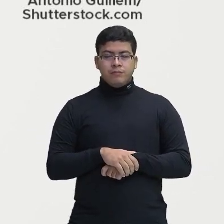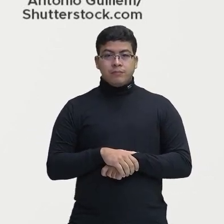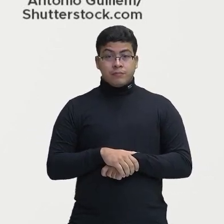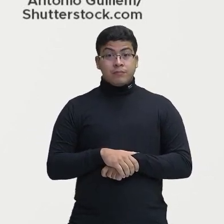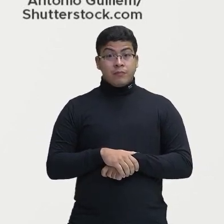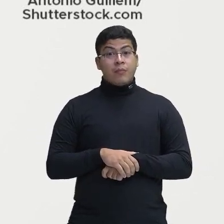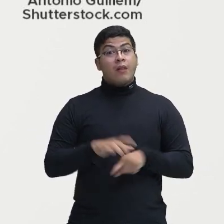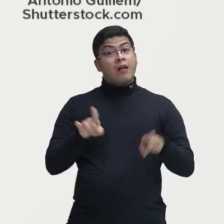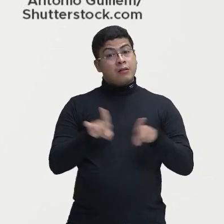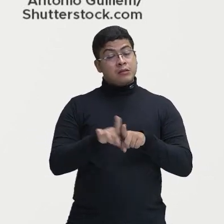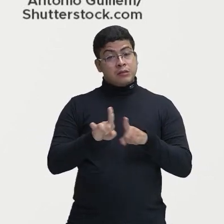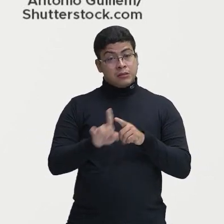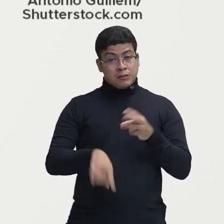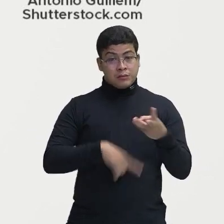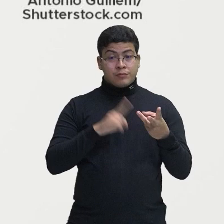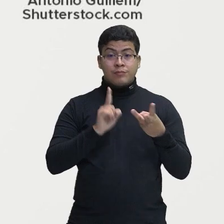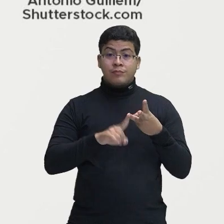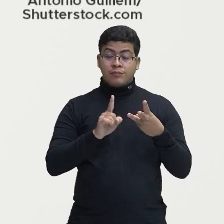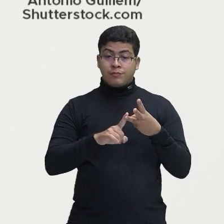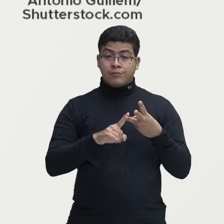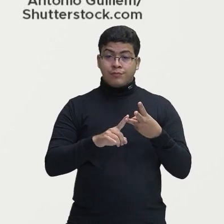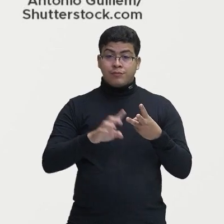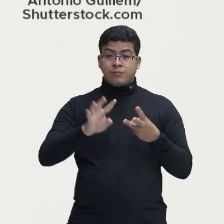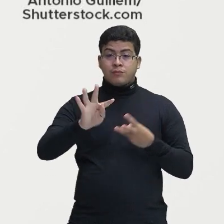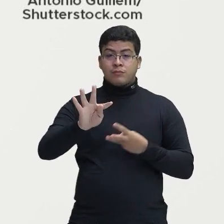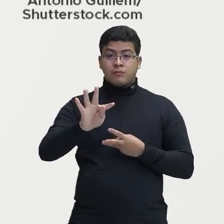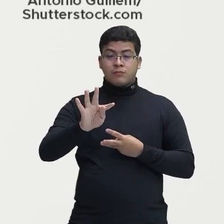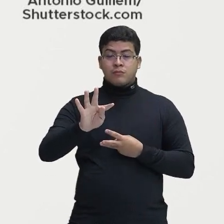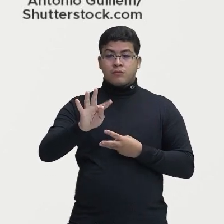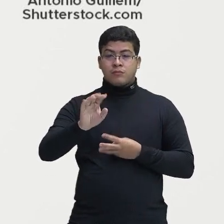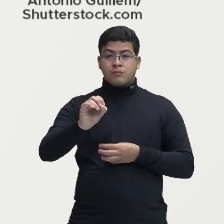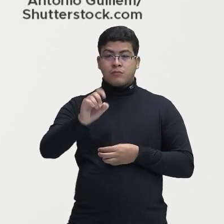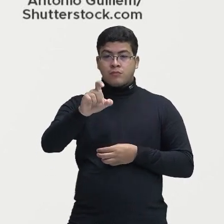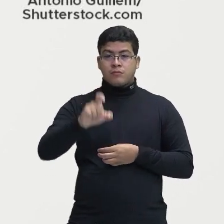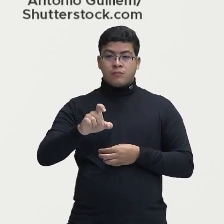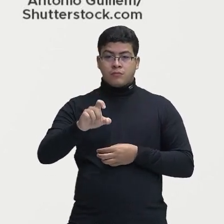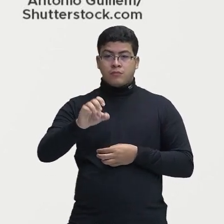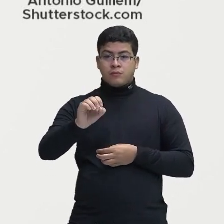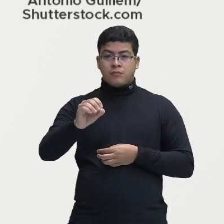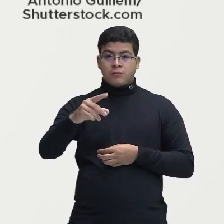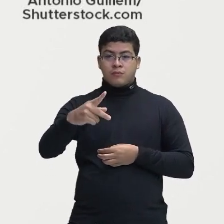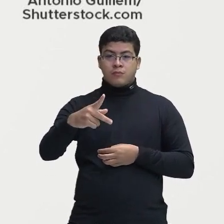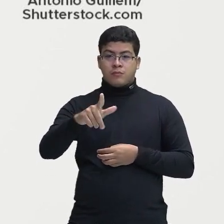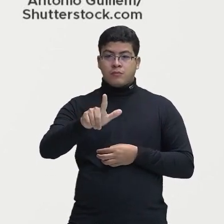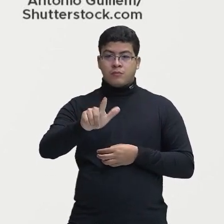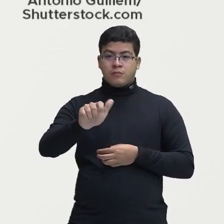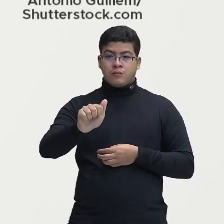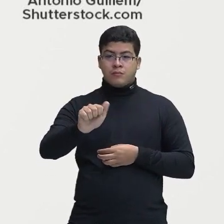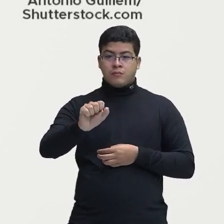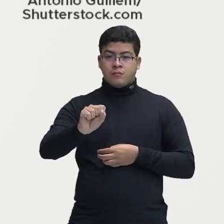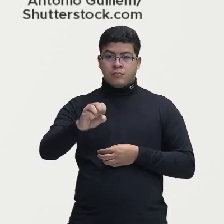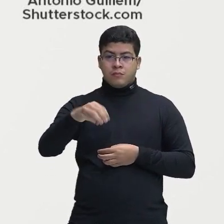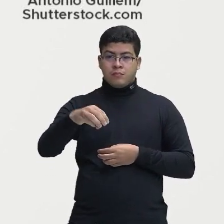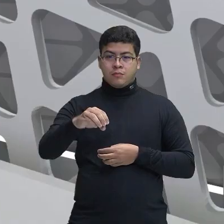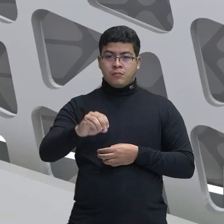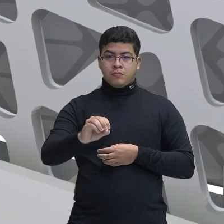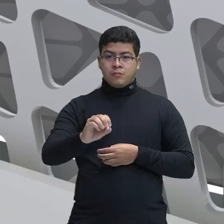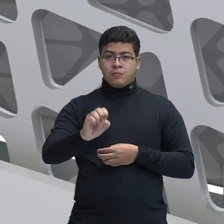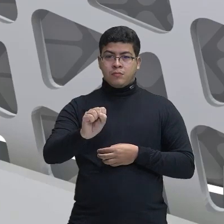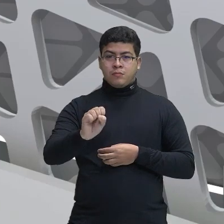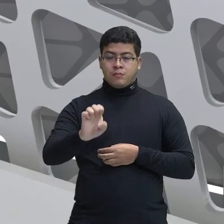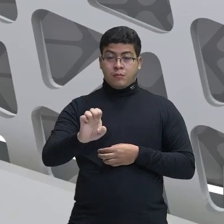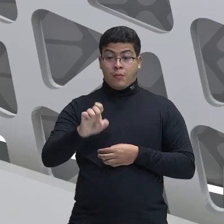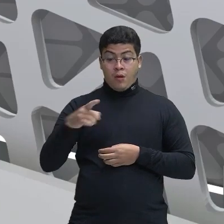da leishmaniose cutânea e visceral, tem a toxoplasmose que na verdade o vetor que leva esse parasita, né,